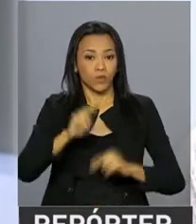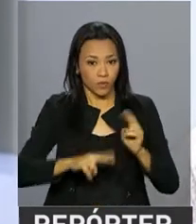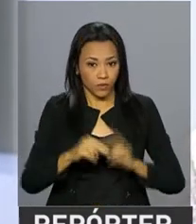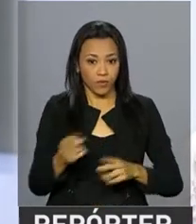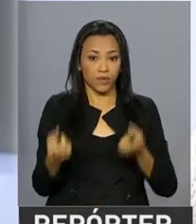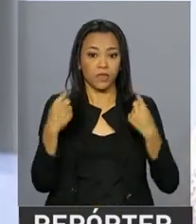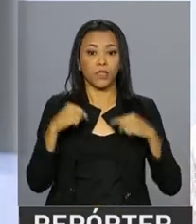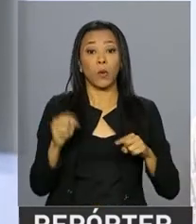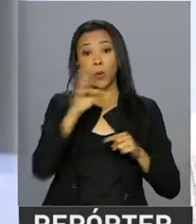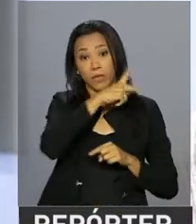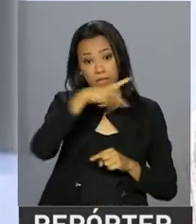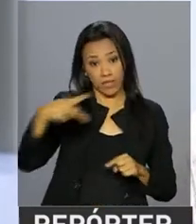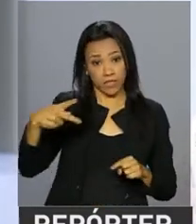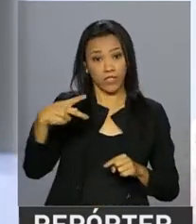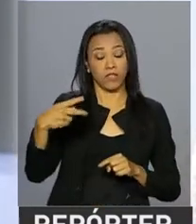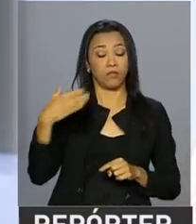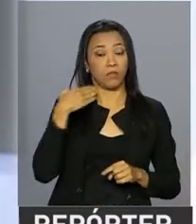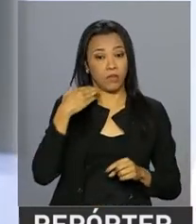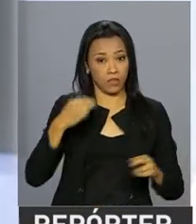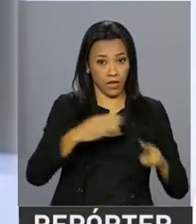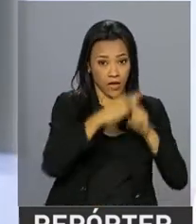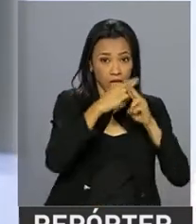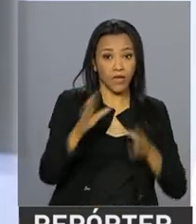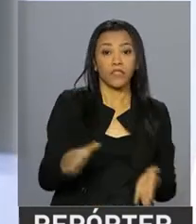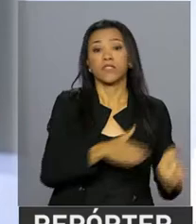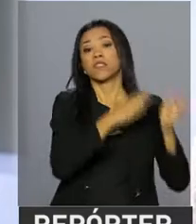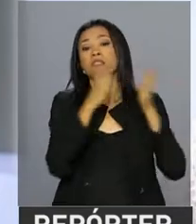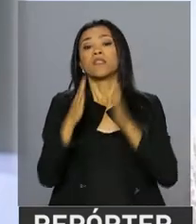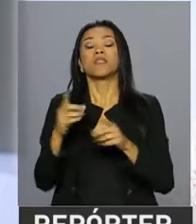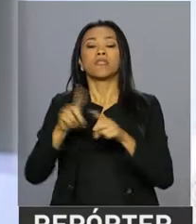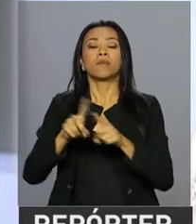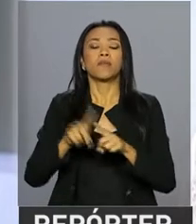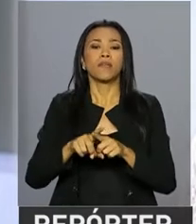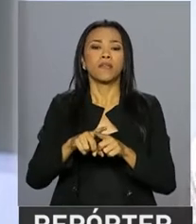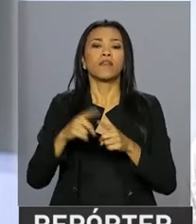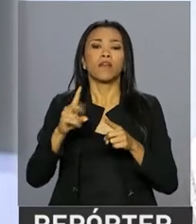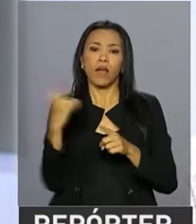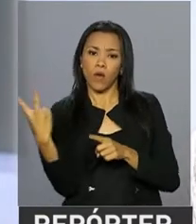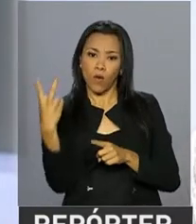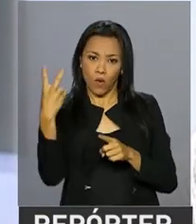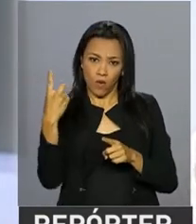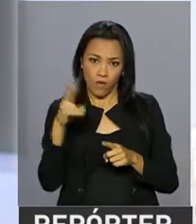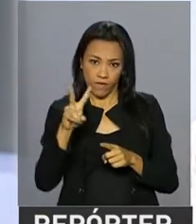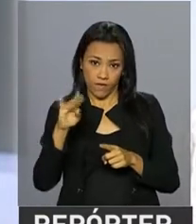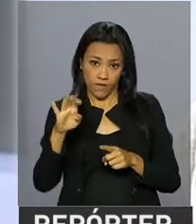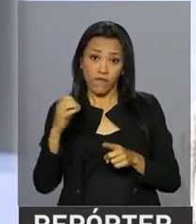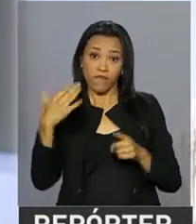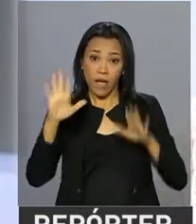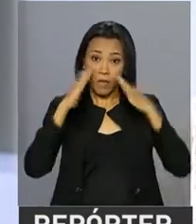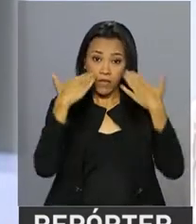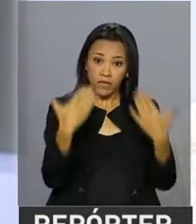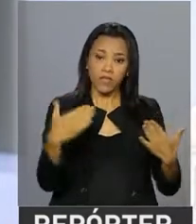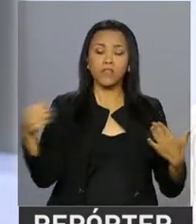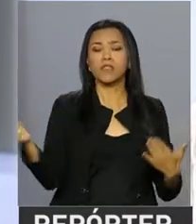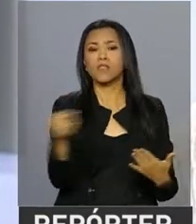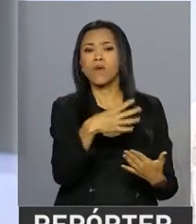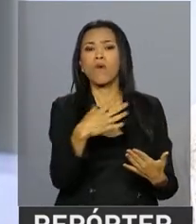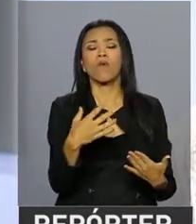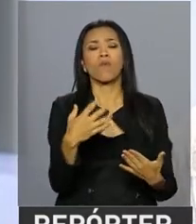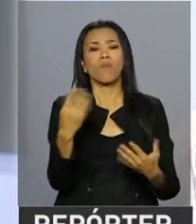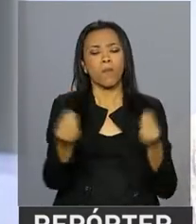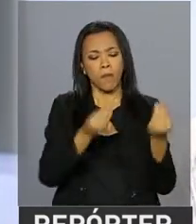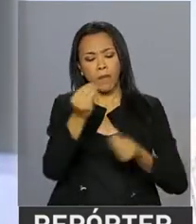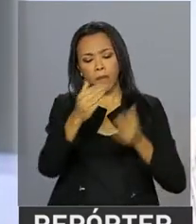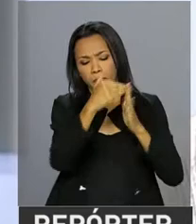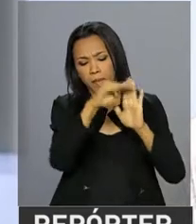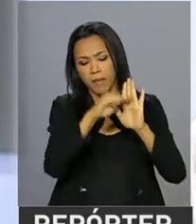gilberto occhi ea vice presidente de fundos de governo desde na pereira apresentarão as medidas para atendimento desses novos beneficiários e também